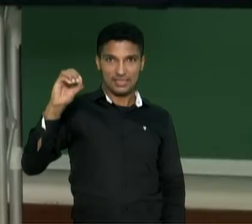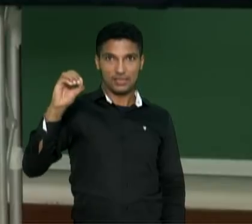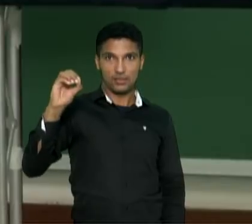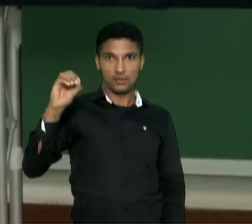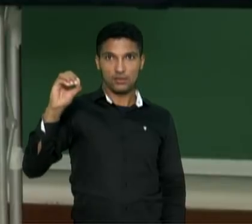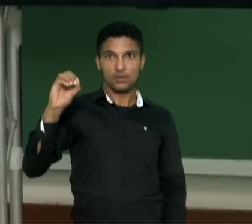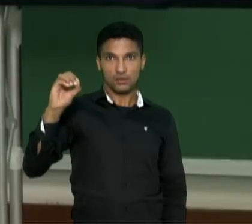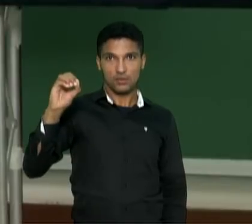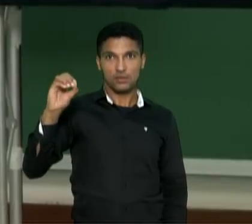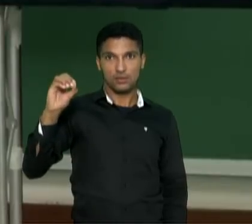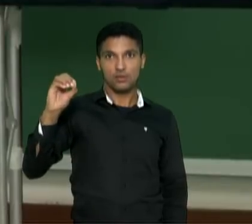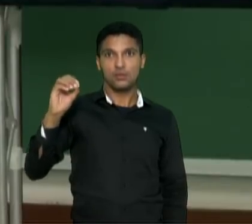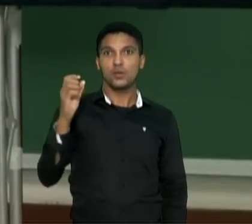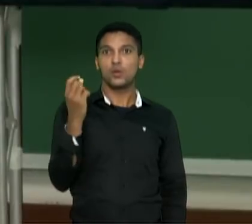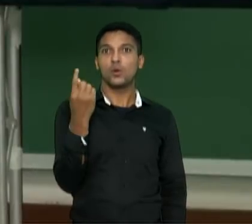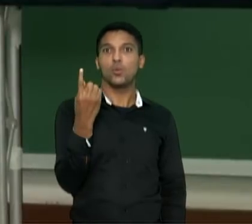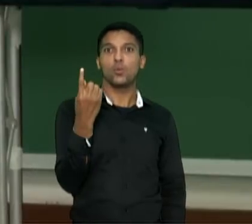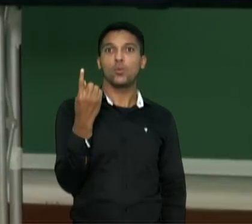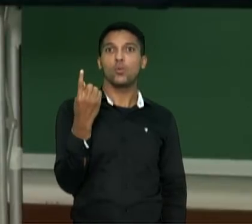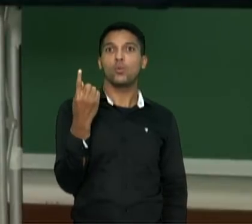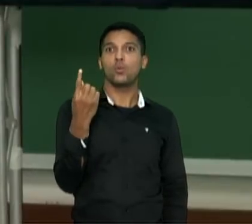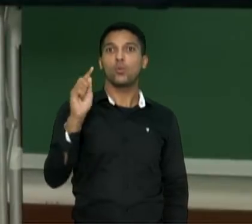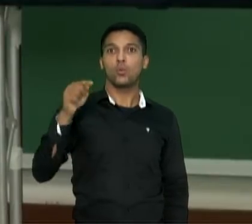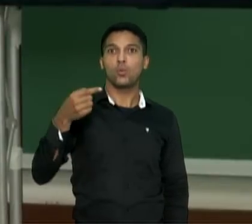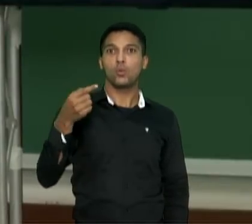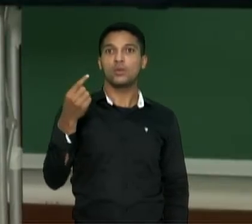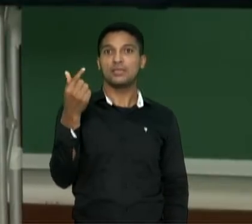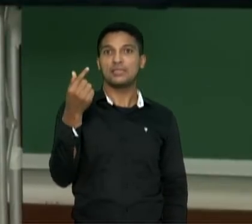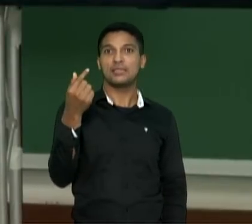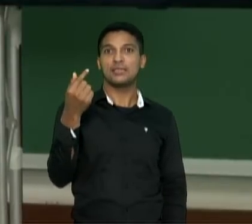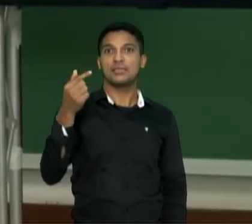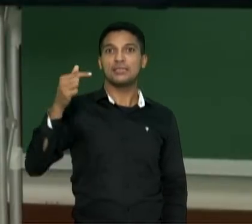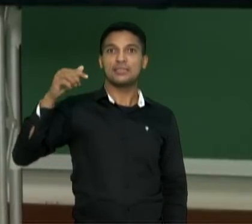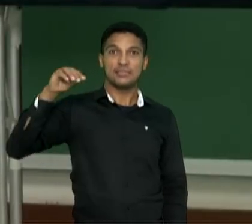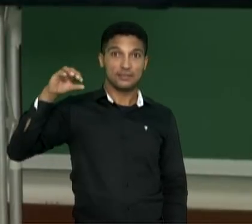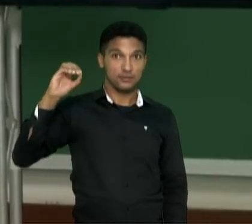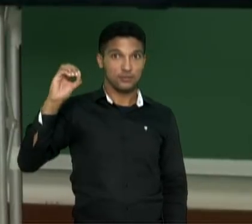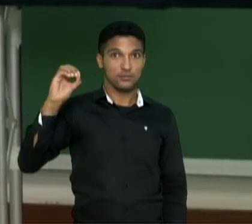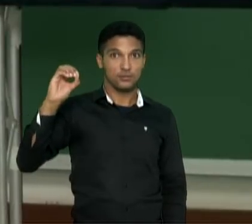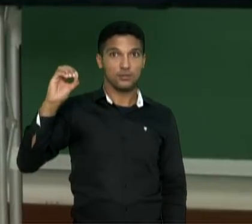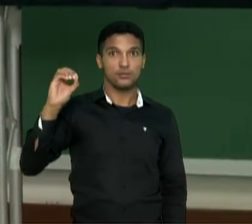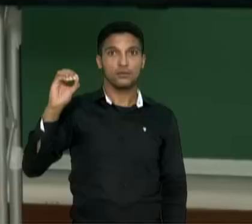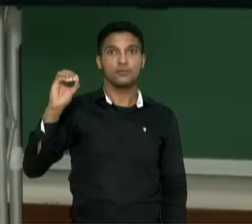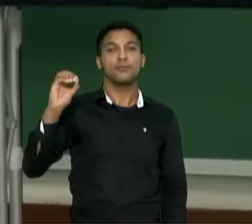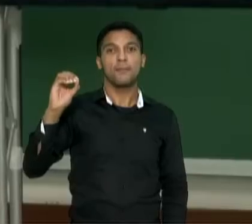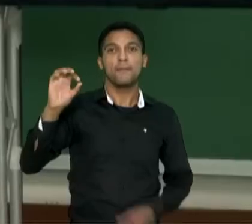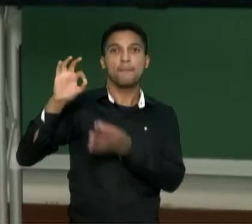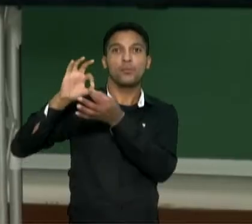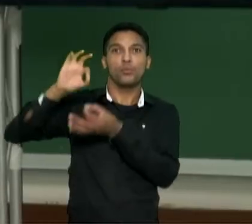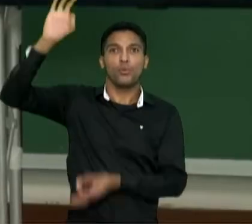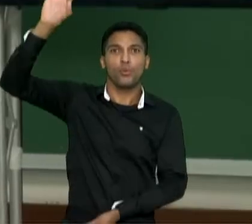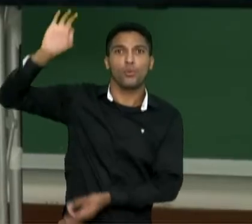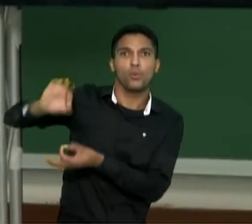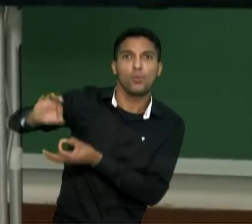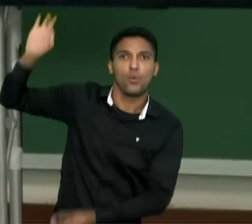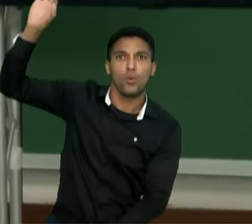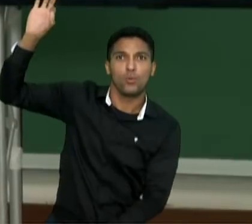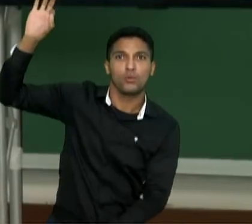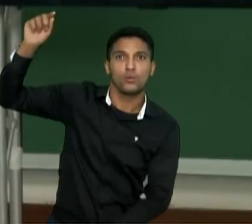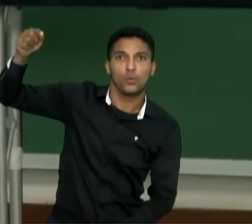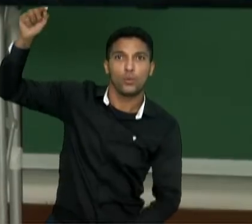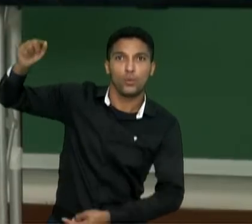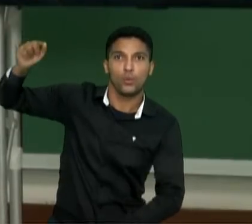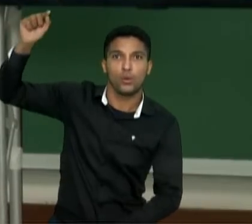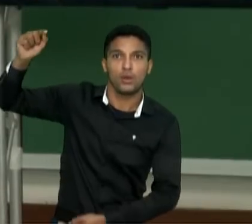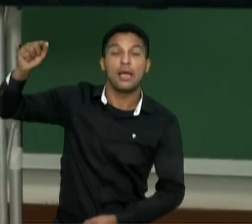tamanho, né, das pessoas que convivem com a gente, né? Geralmente um homem mais baixo, de 1,70 de altura. E